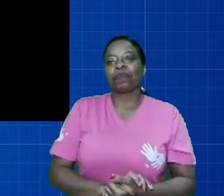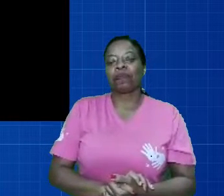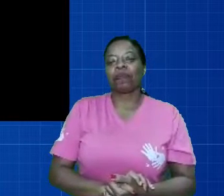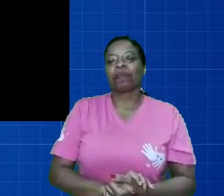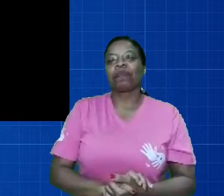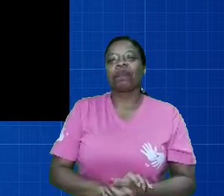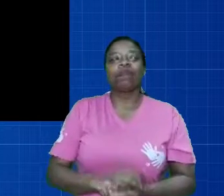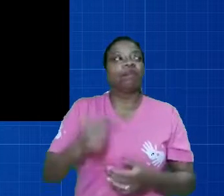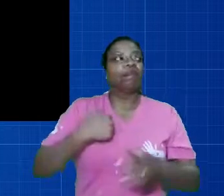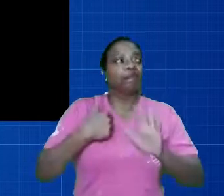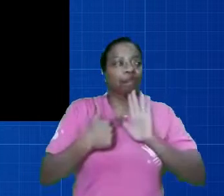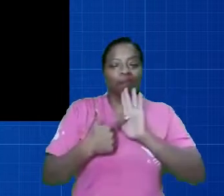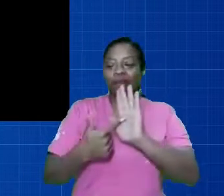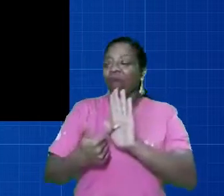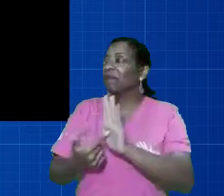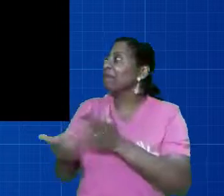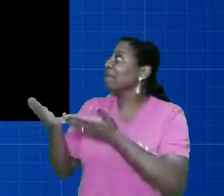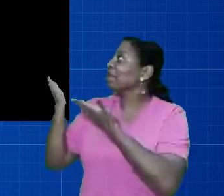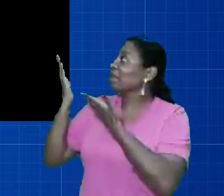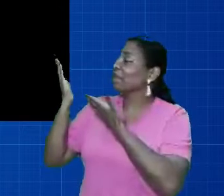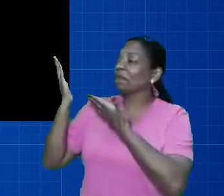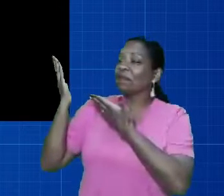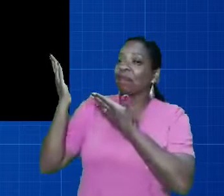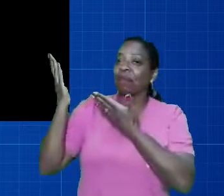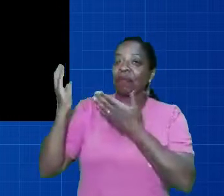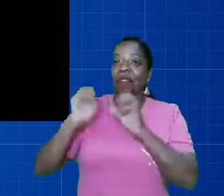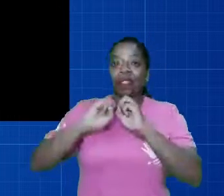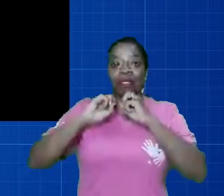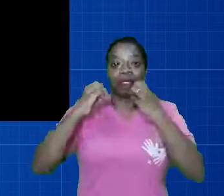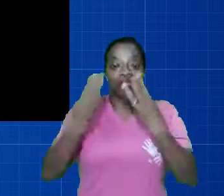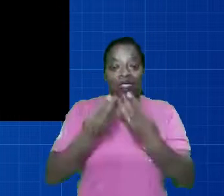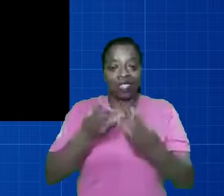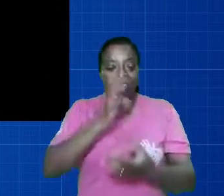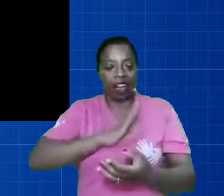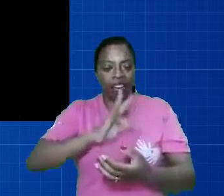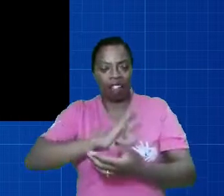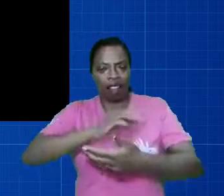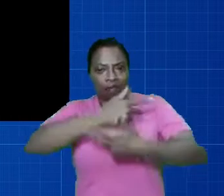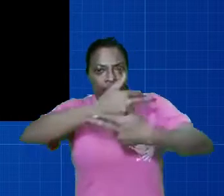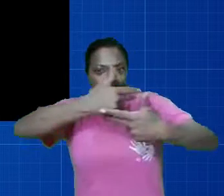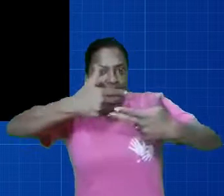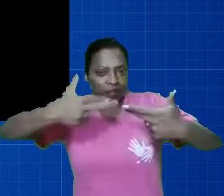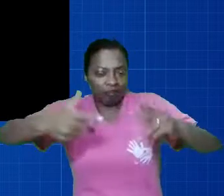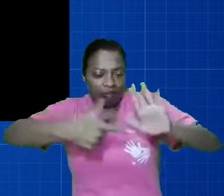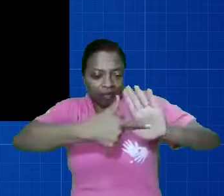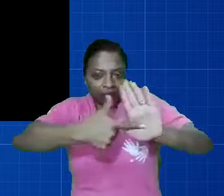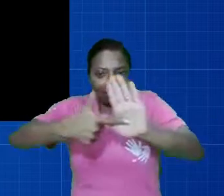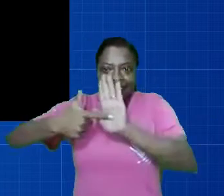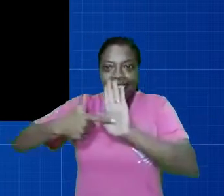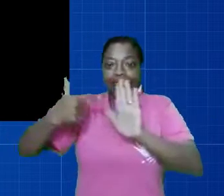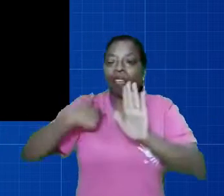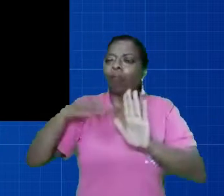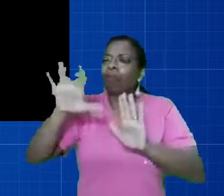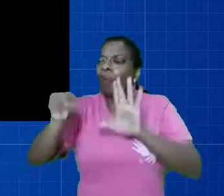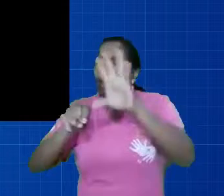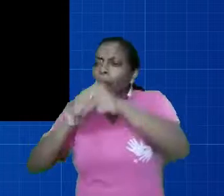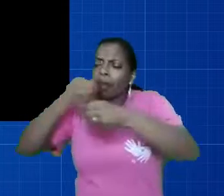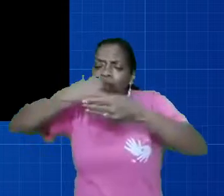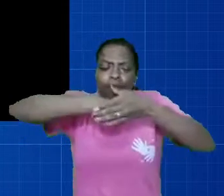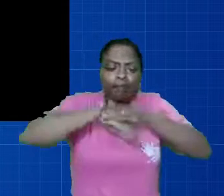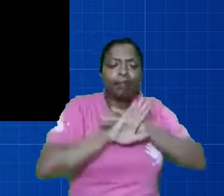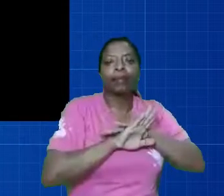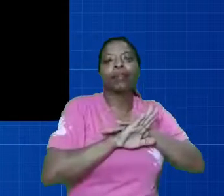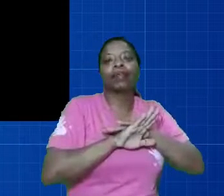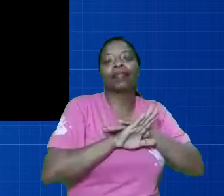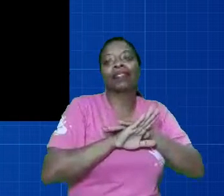exemplo, um trabalho da Oficina de Técnicas Variadas, né, que estava uma apresentação que eu tinha guardado aqui para